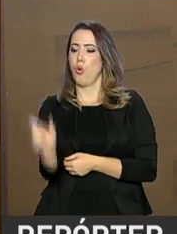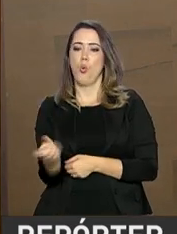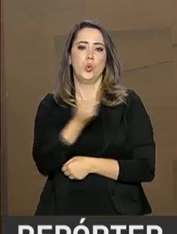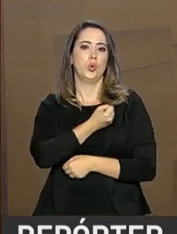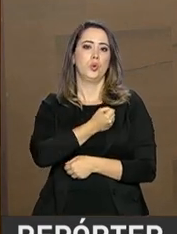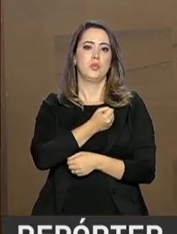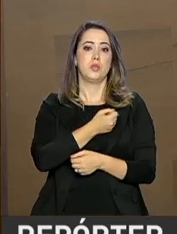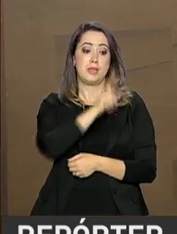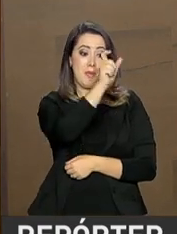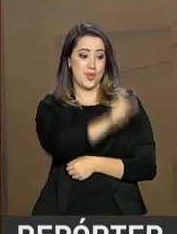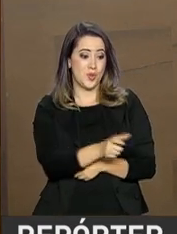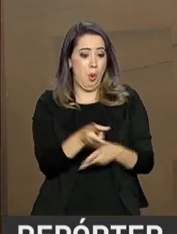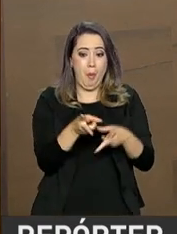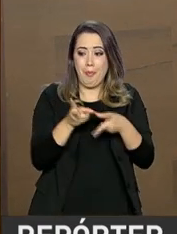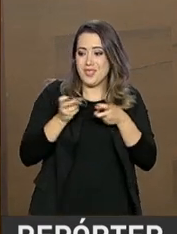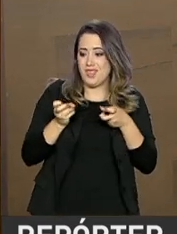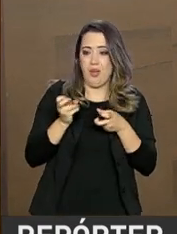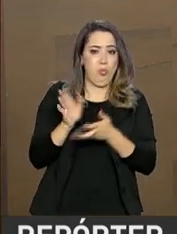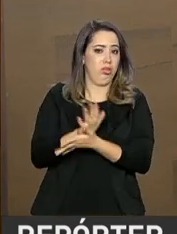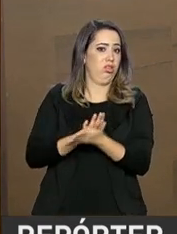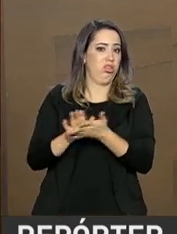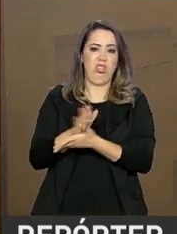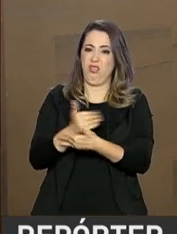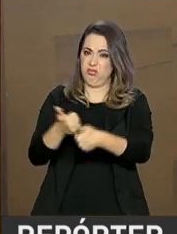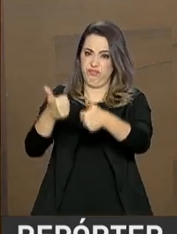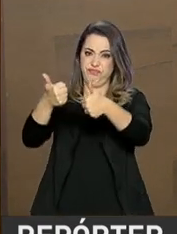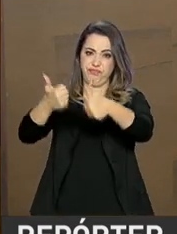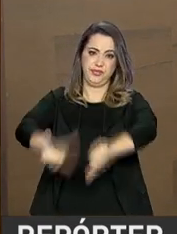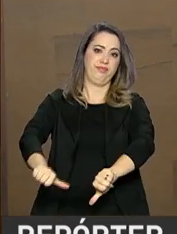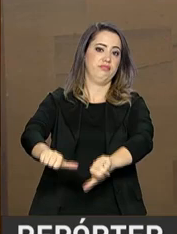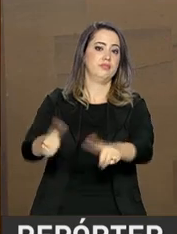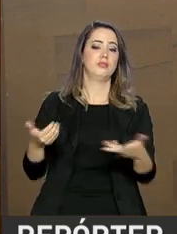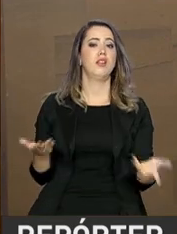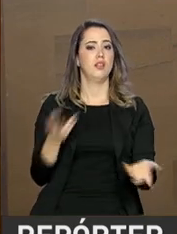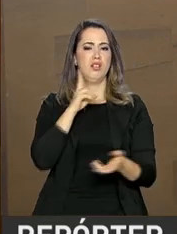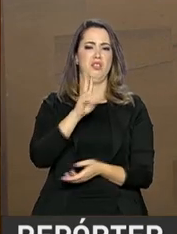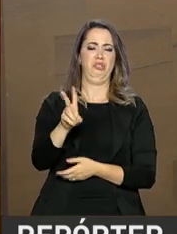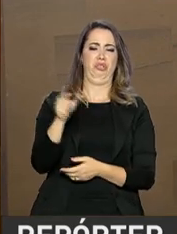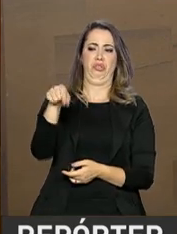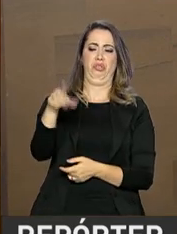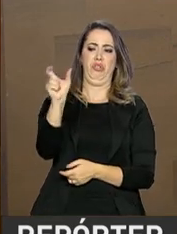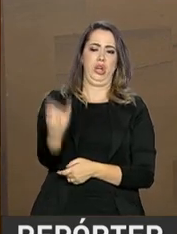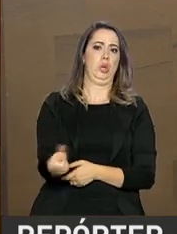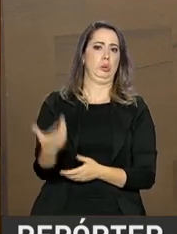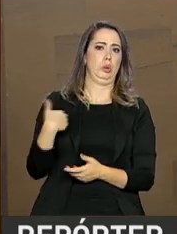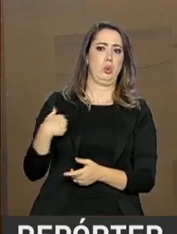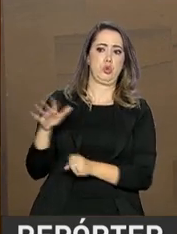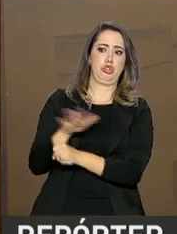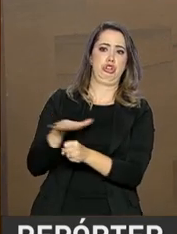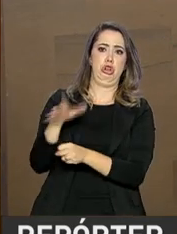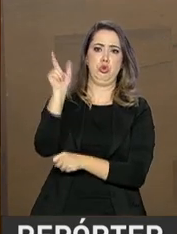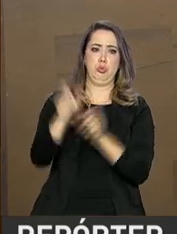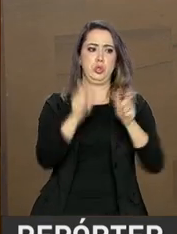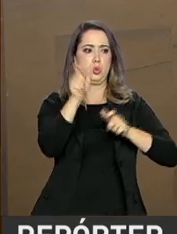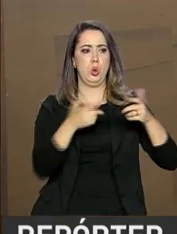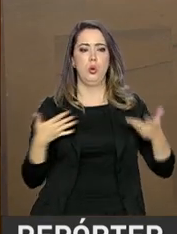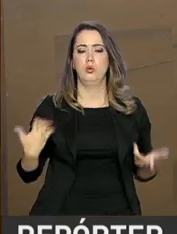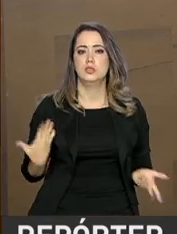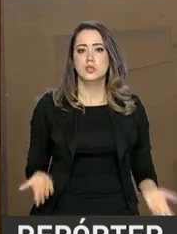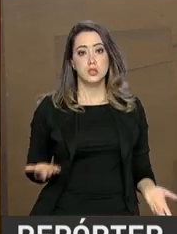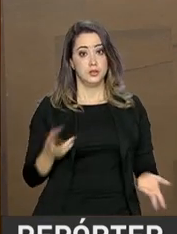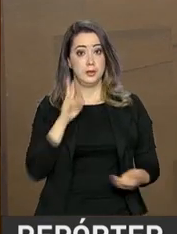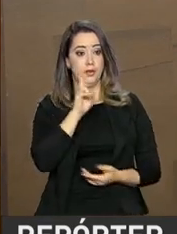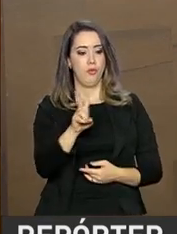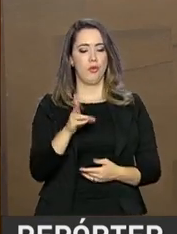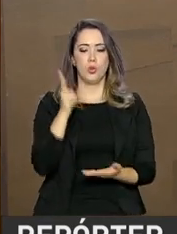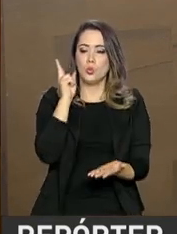percepção do usuário que visitou essa unidade, teve aquela visão de uma instituição superlotada e passa a ter a